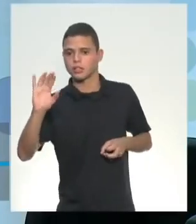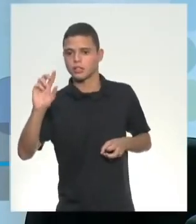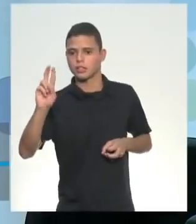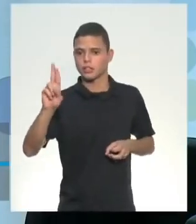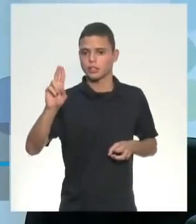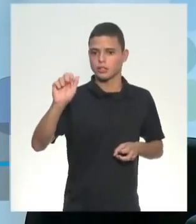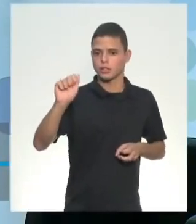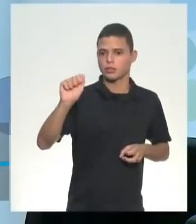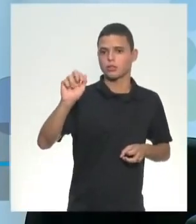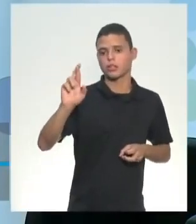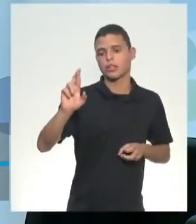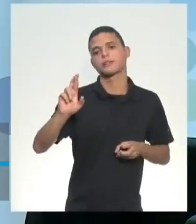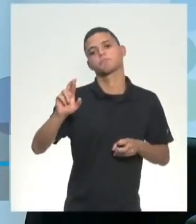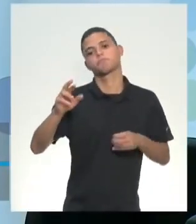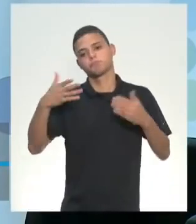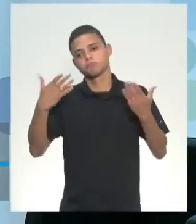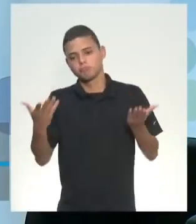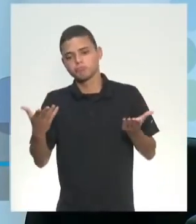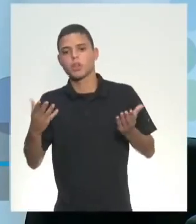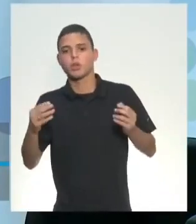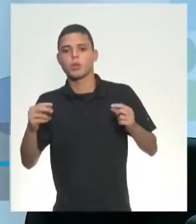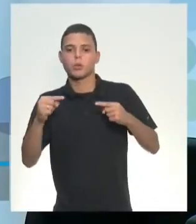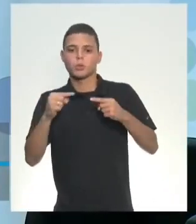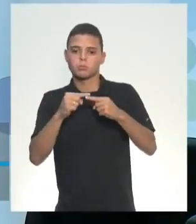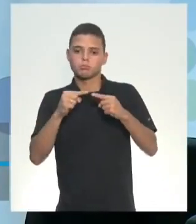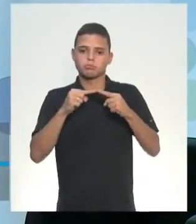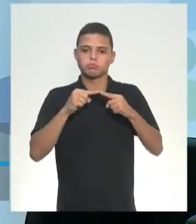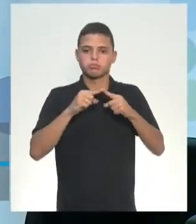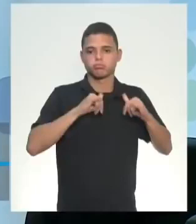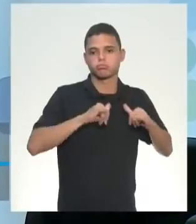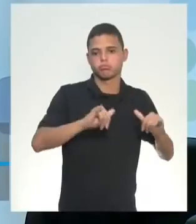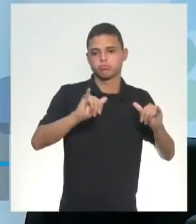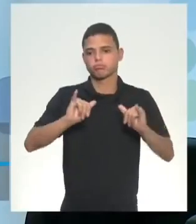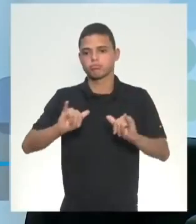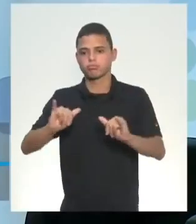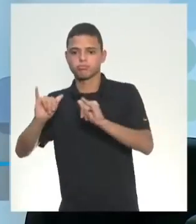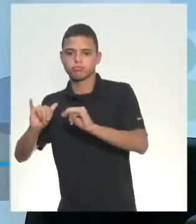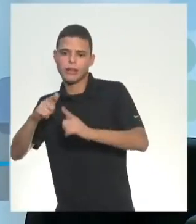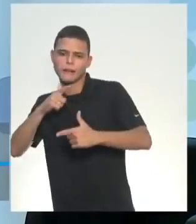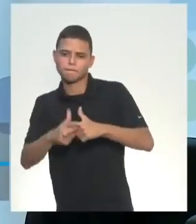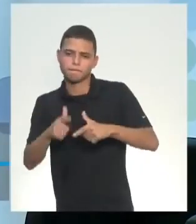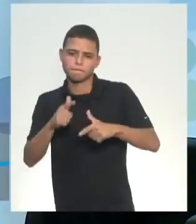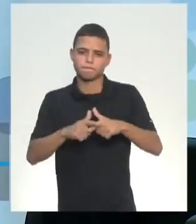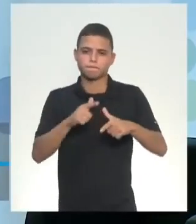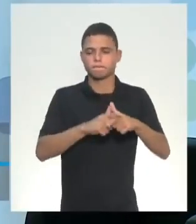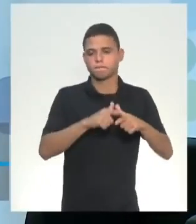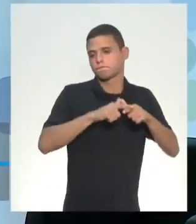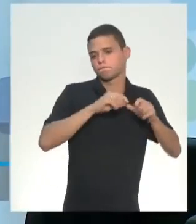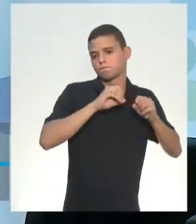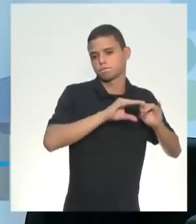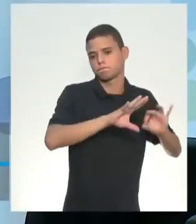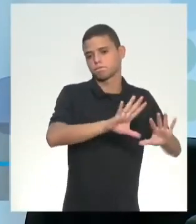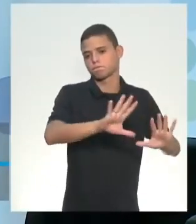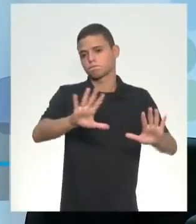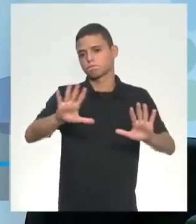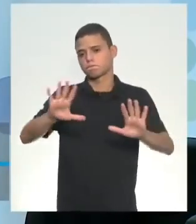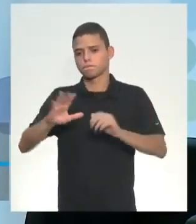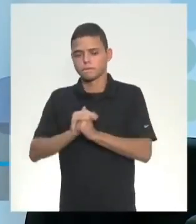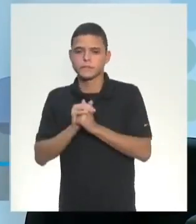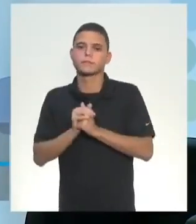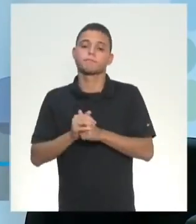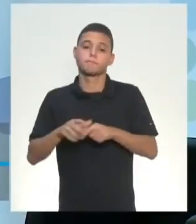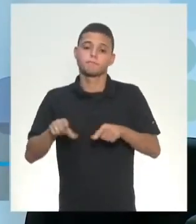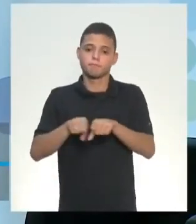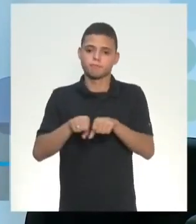a gente vai mergulhando nessas histórias. A próxima aula a gente traz a literatura, né? Naturalismo, realismo e o meio